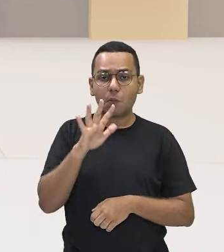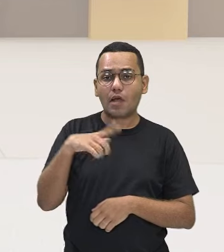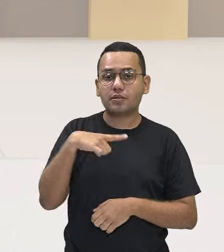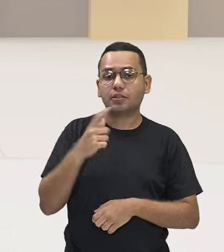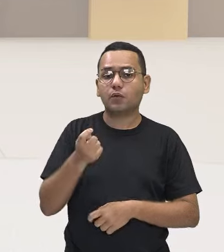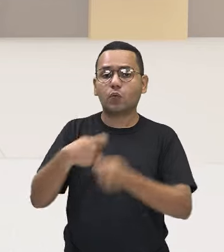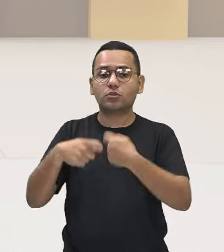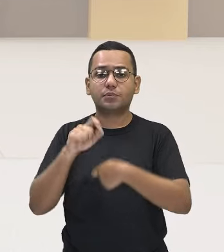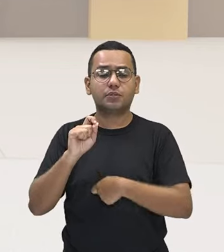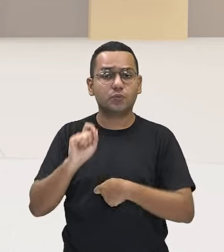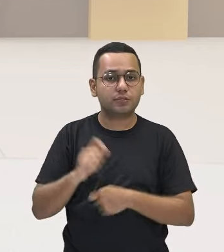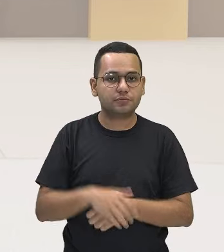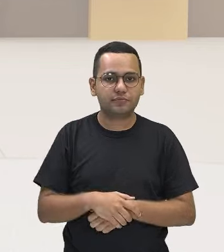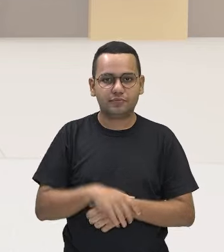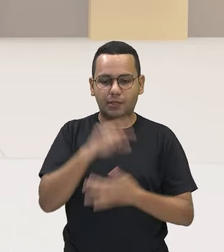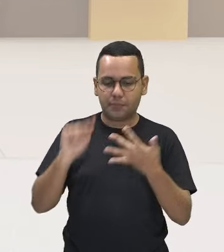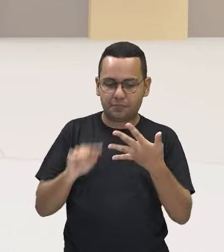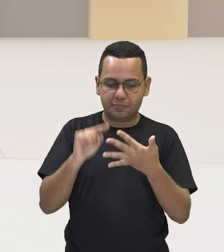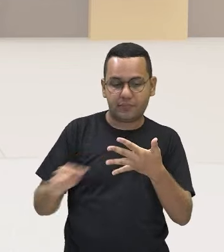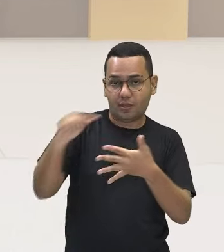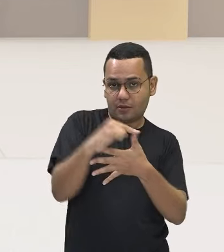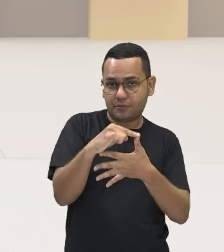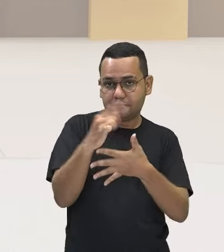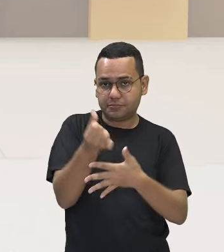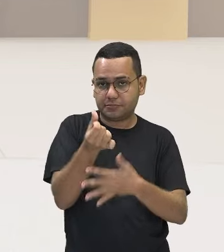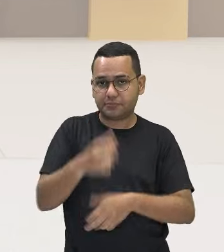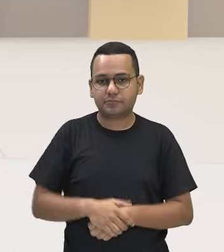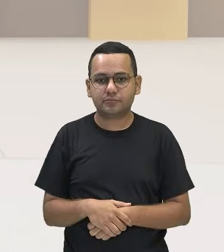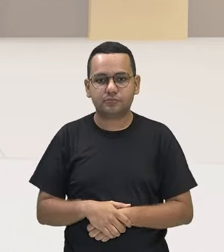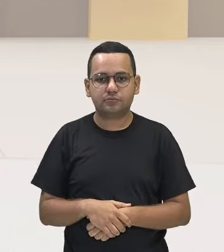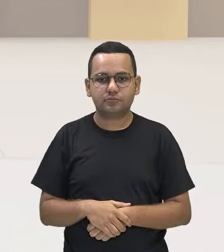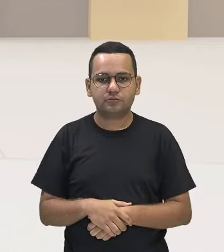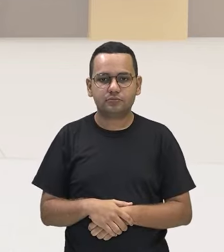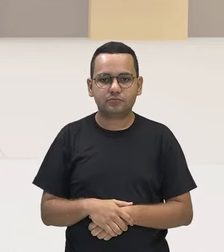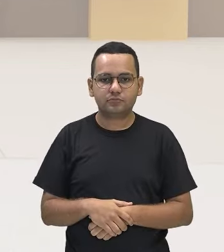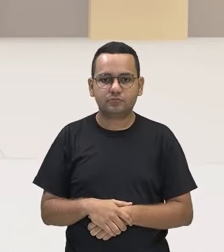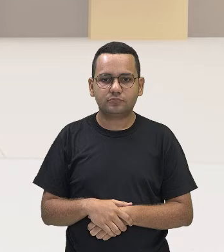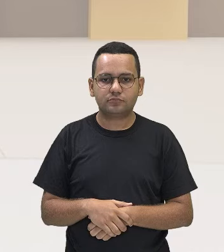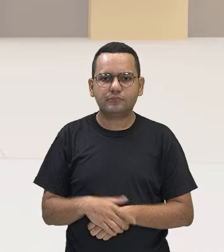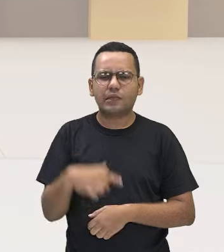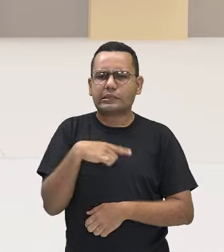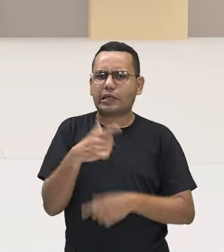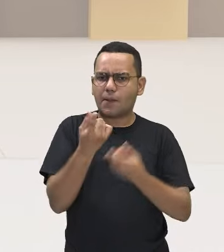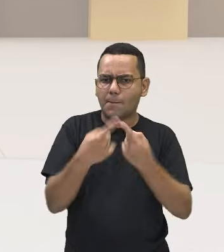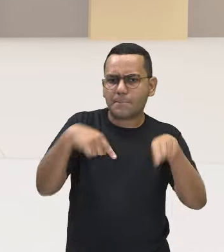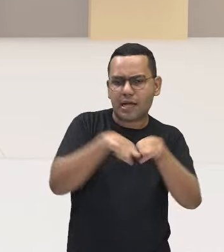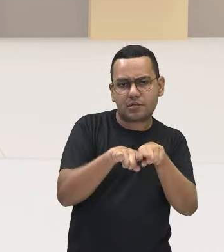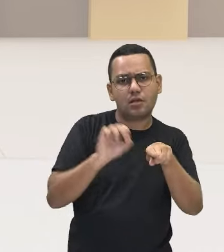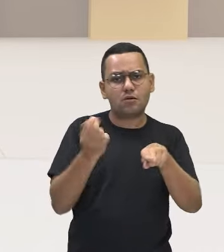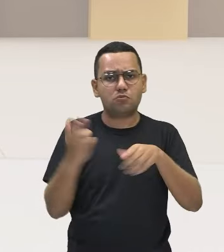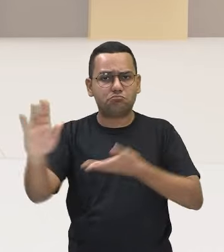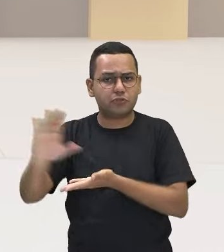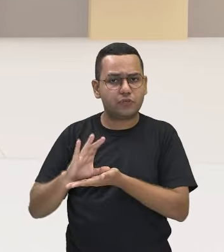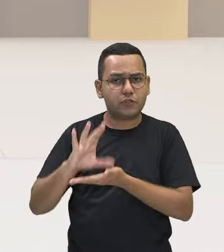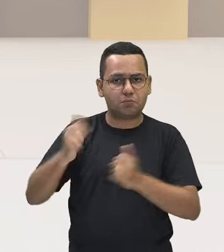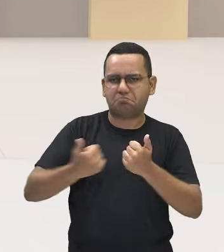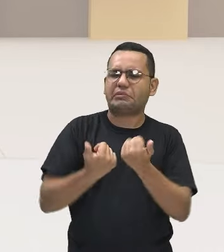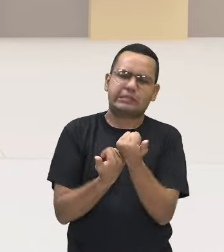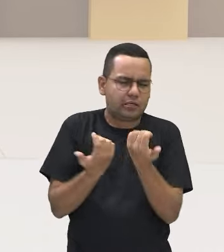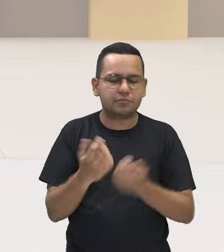dica 6. Que é importante, ó. Você tem que encontrar parceiros e investidores, né? Busque colaborações com